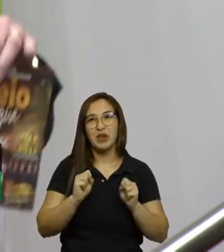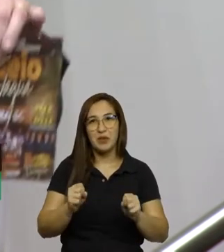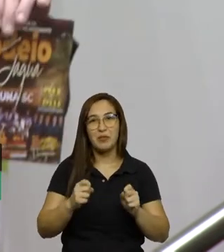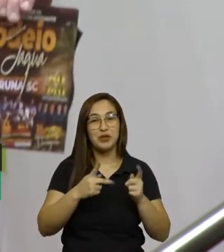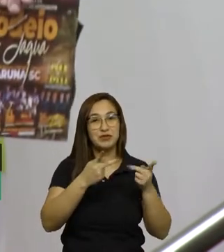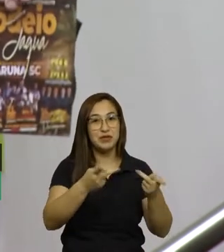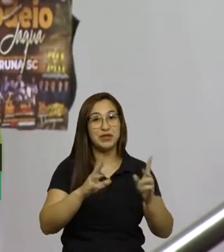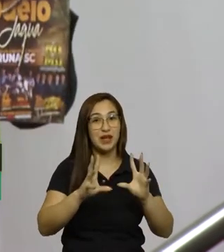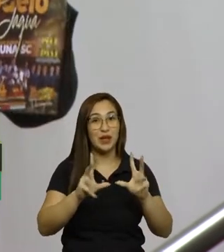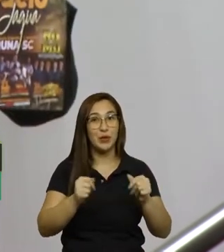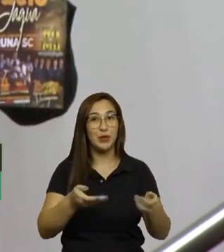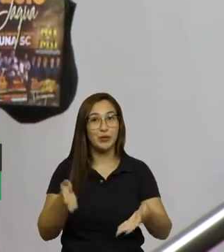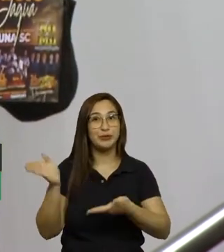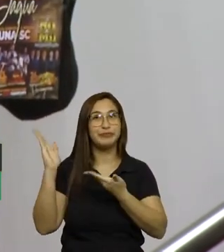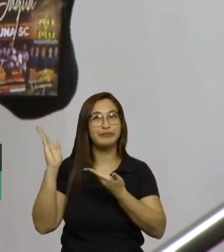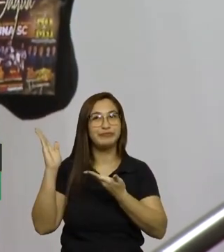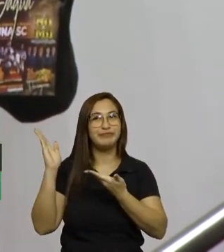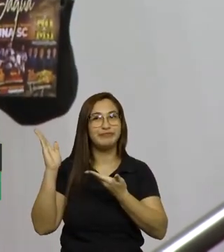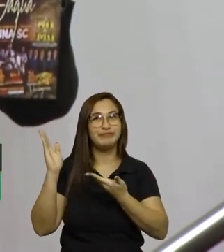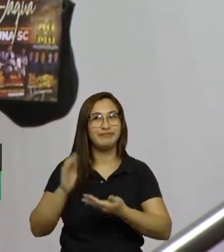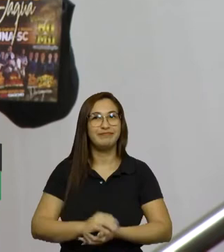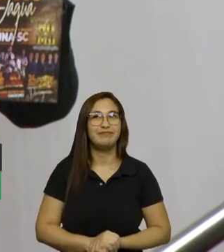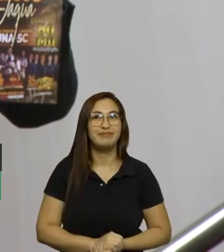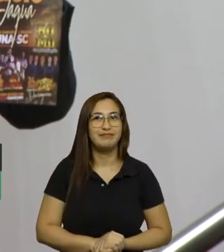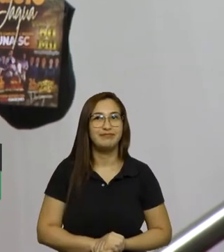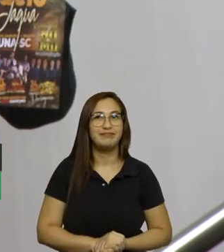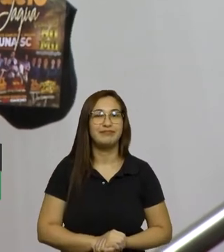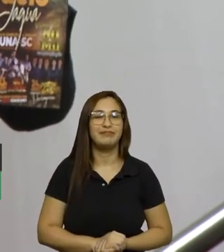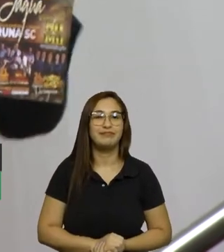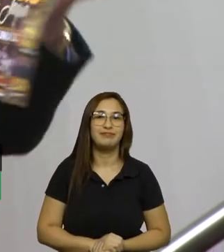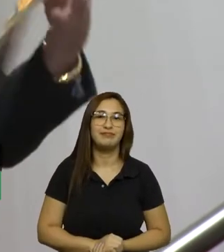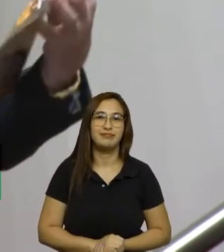todos permanecerem e fazer presença